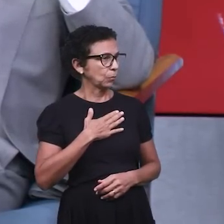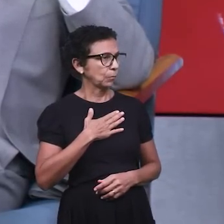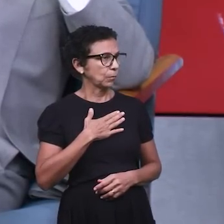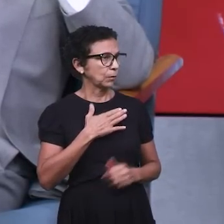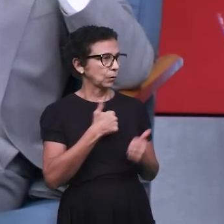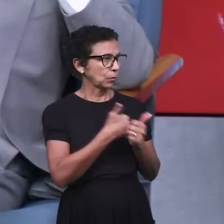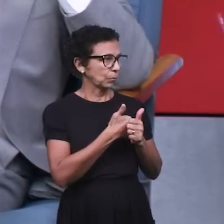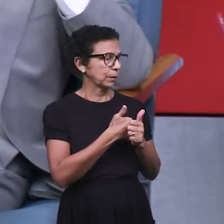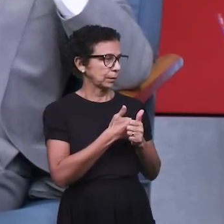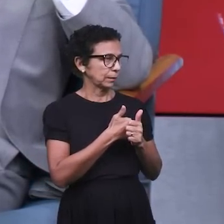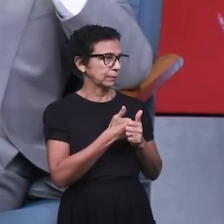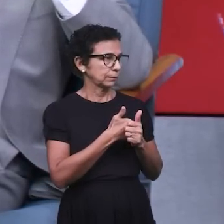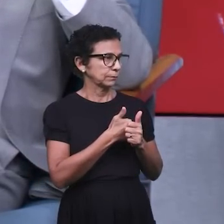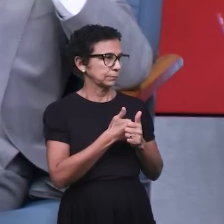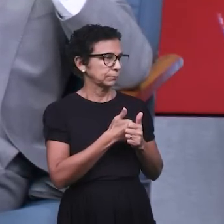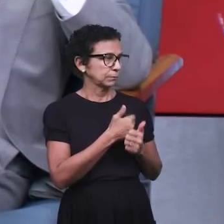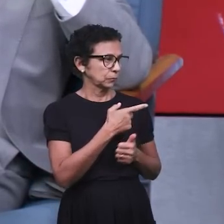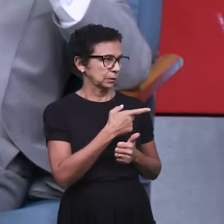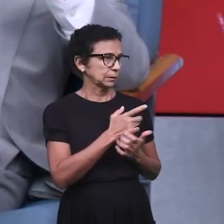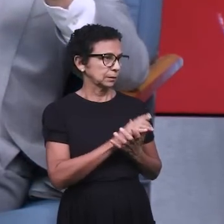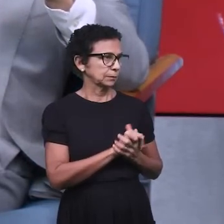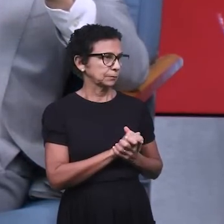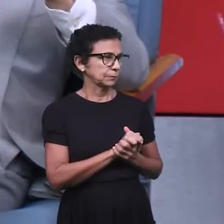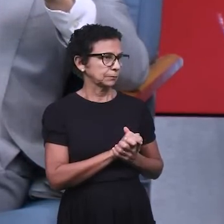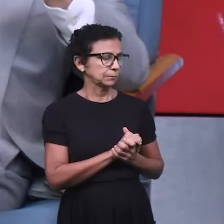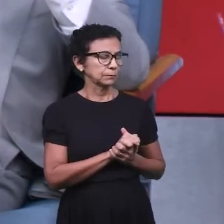eu vou entrar com você.